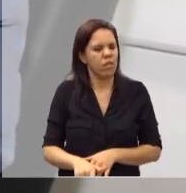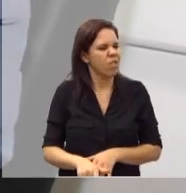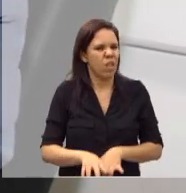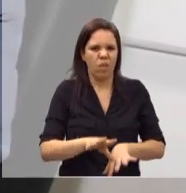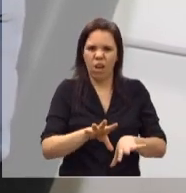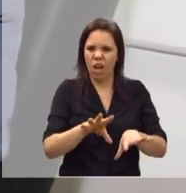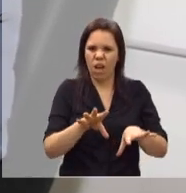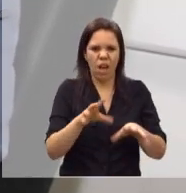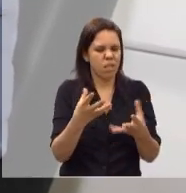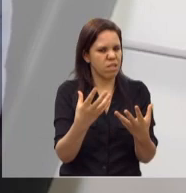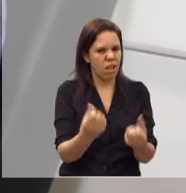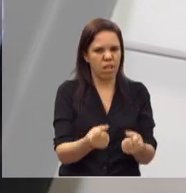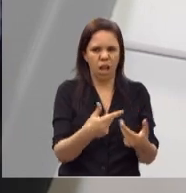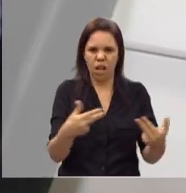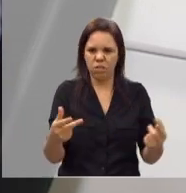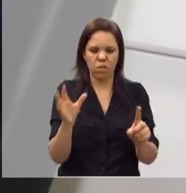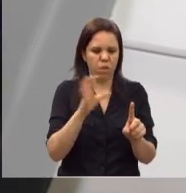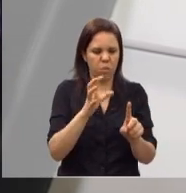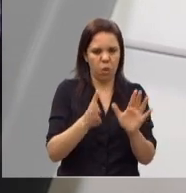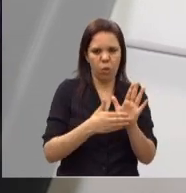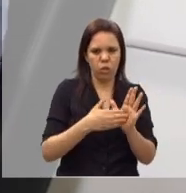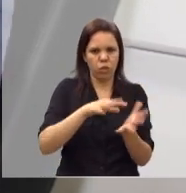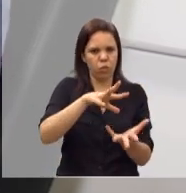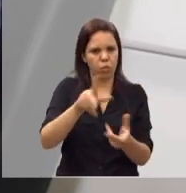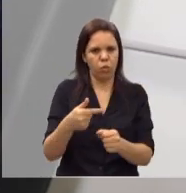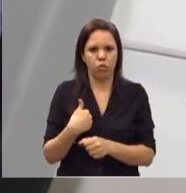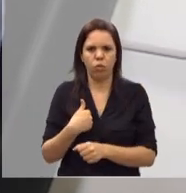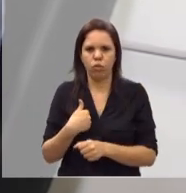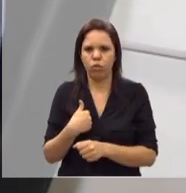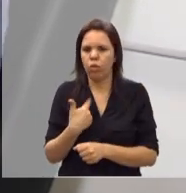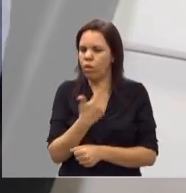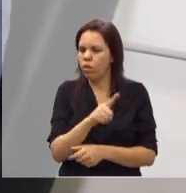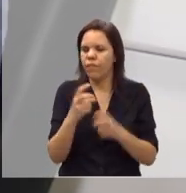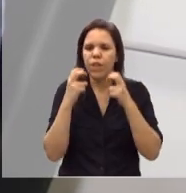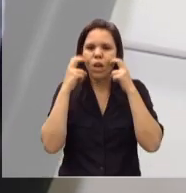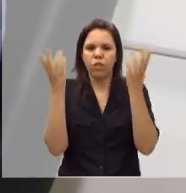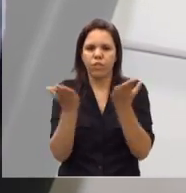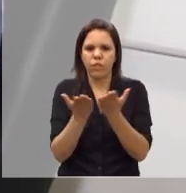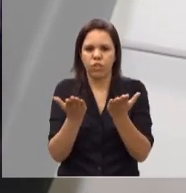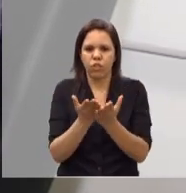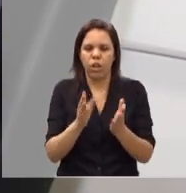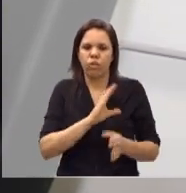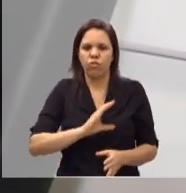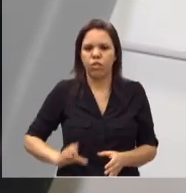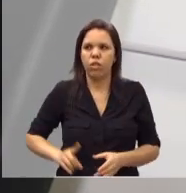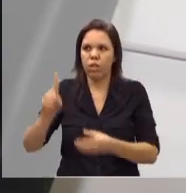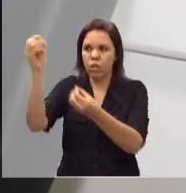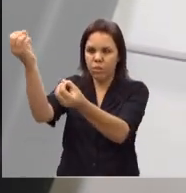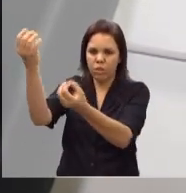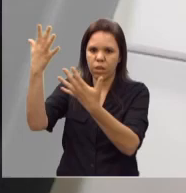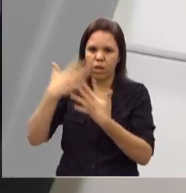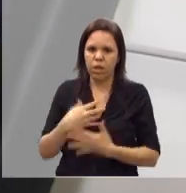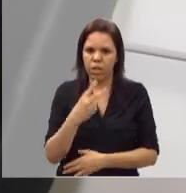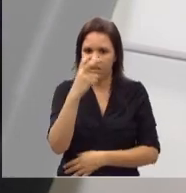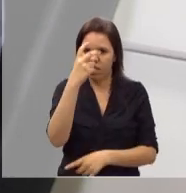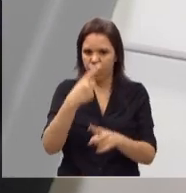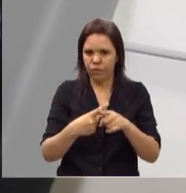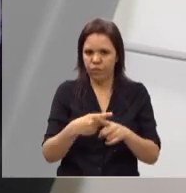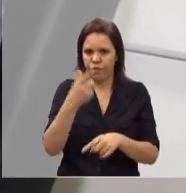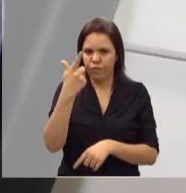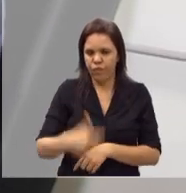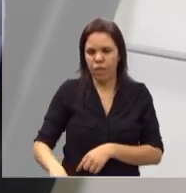contaminar com os manjares do rei e não me envergonhar do Evangelho de Cristo. É isso que Deus tem me dado graça, me deu 5